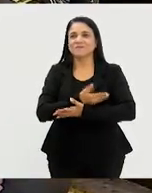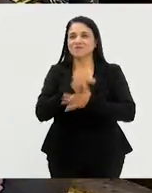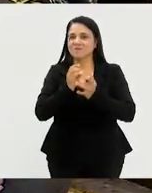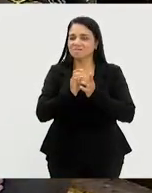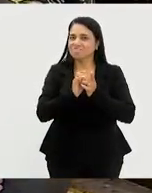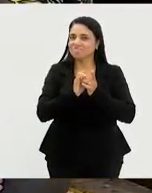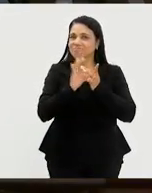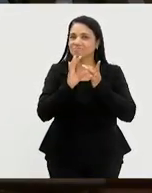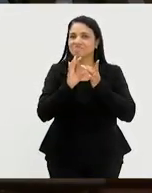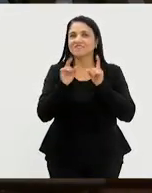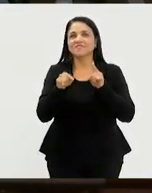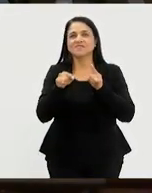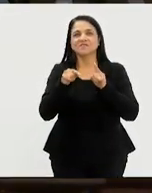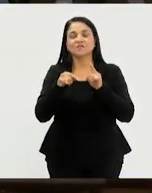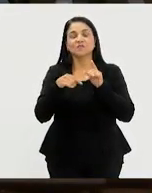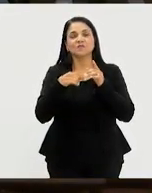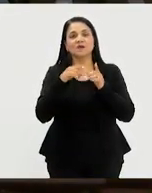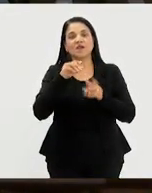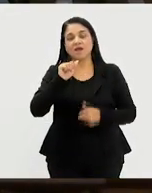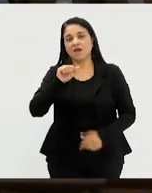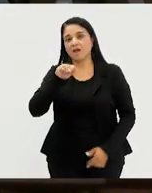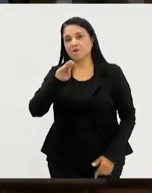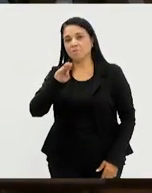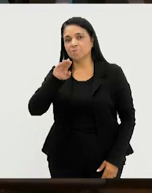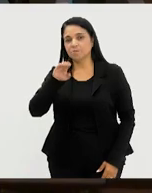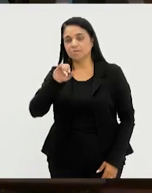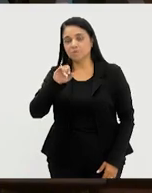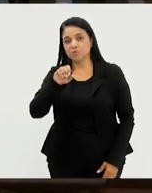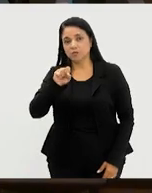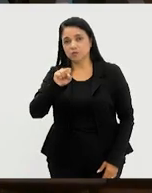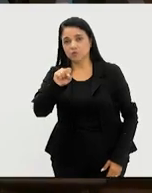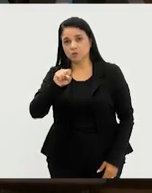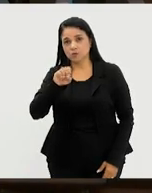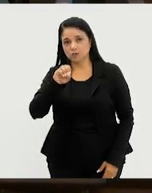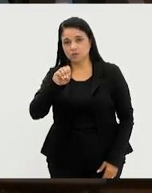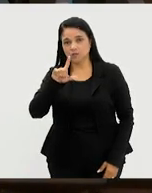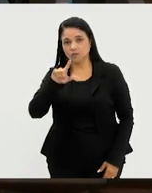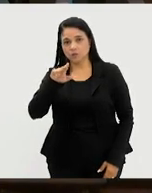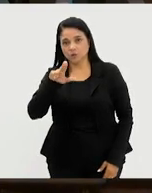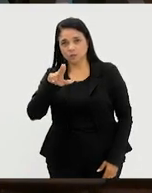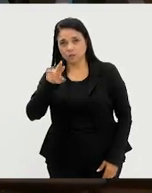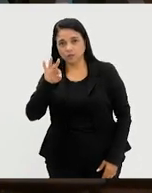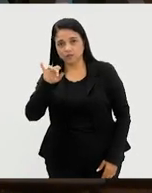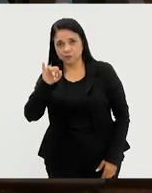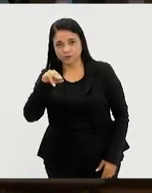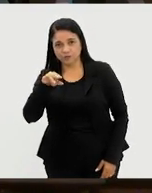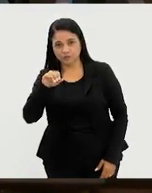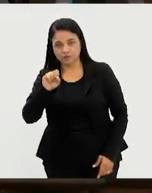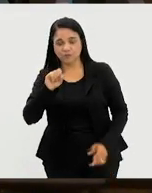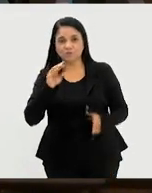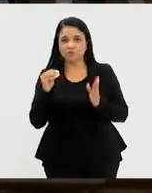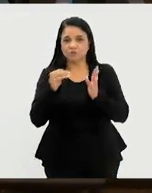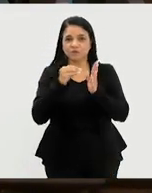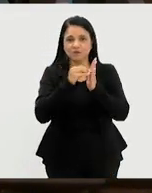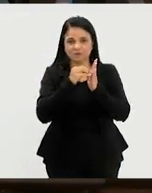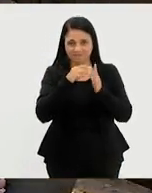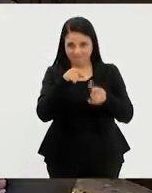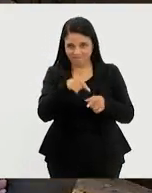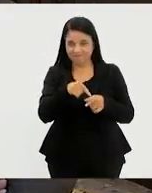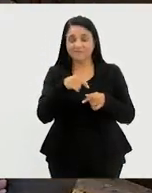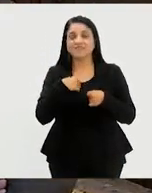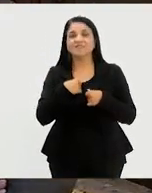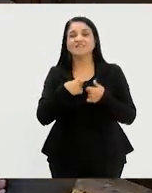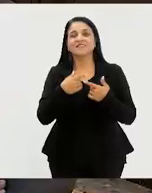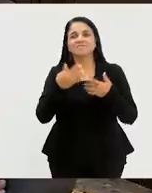termo colocado no Estatuto da Criança se faça de fato presente na vida das nossas crianças parabéns a mamãe Renata